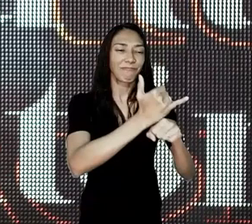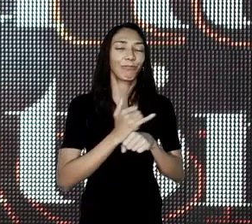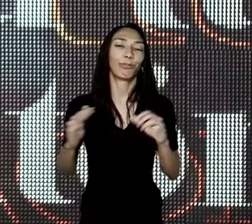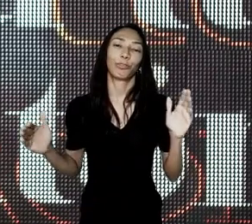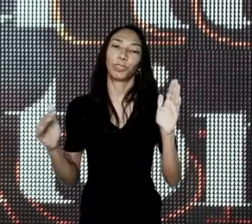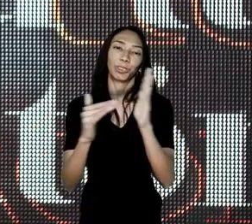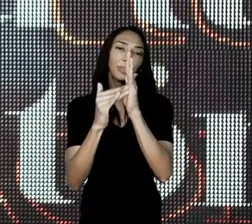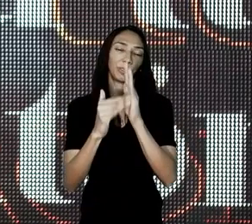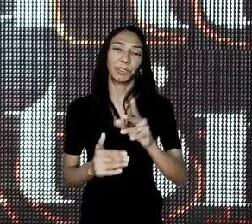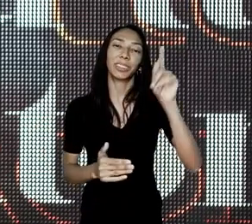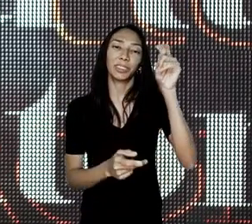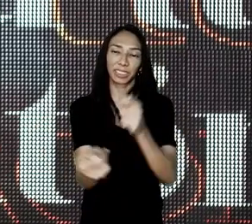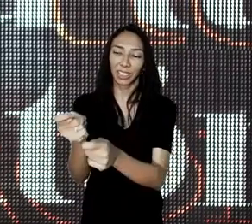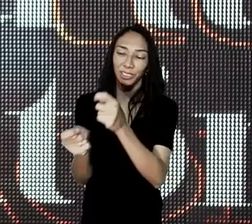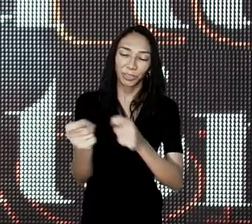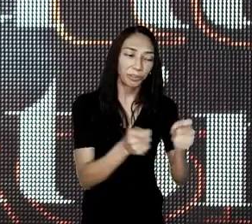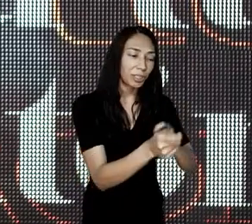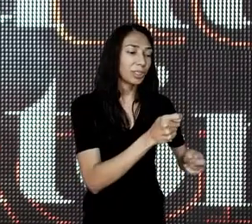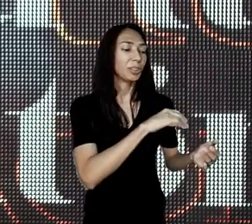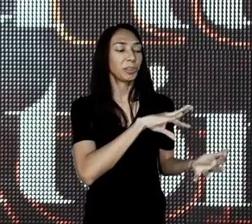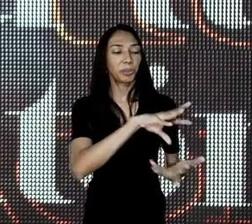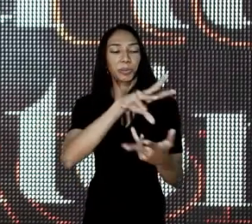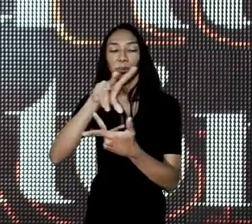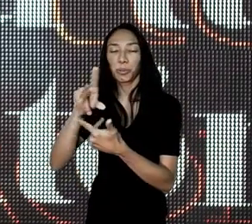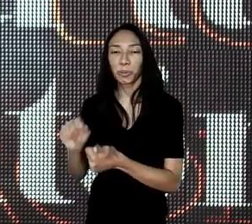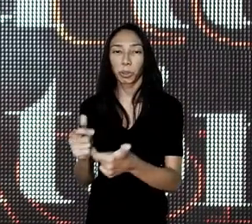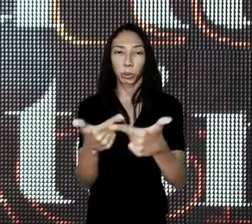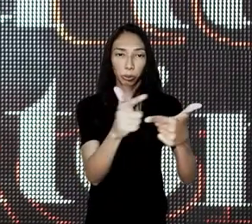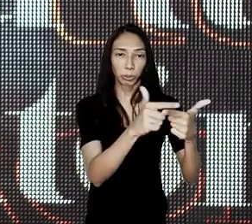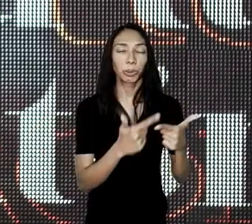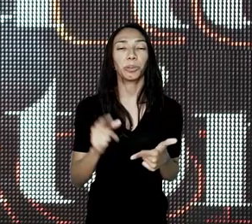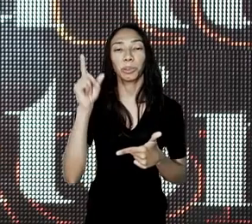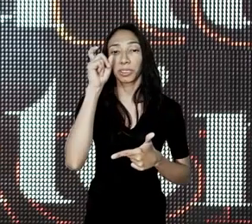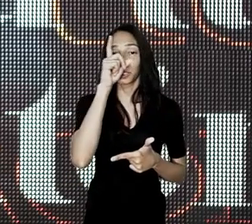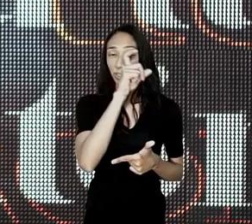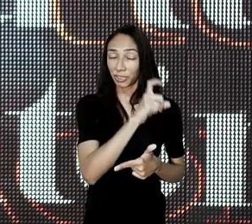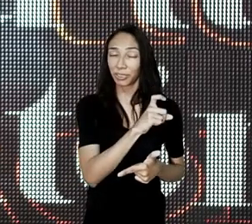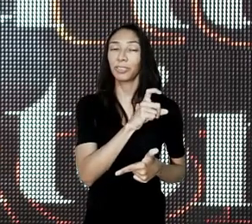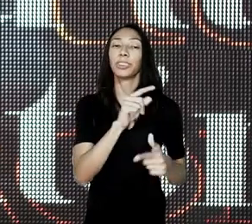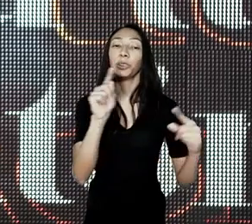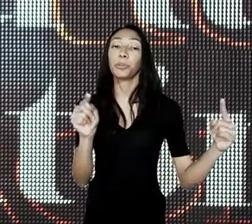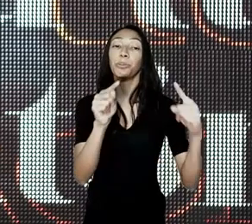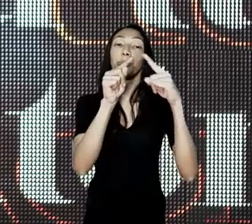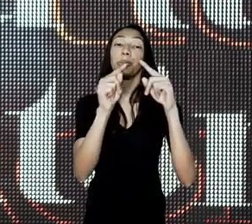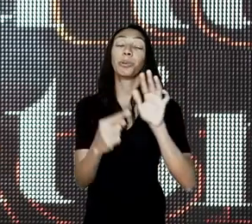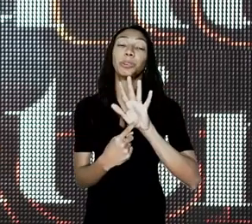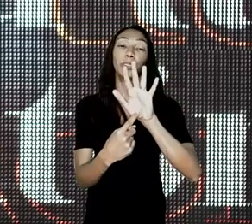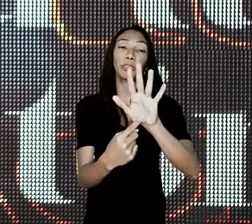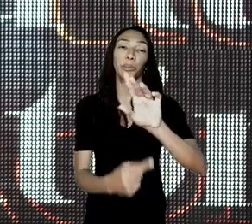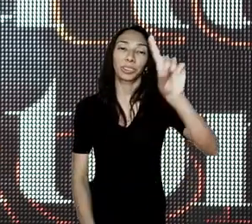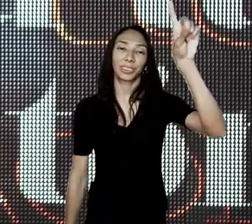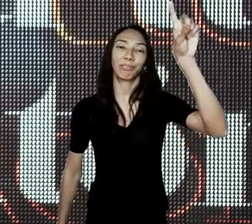sua vida, nem do mundo. Na verdade, até as crises, os dias difíceis, nos apontam para um lugar mais